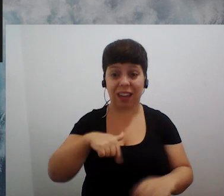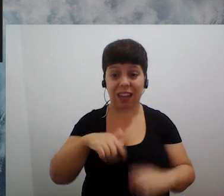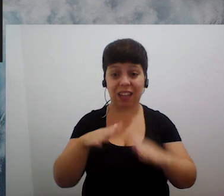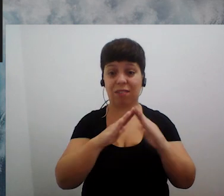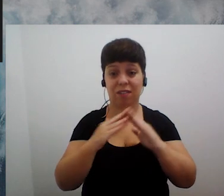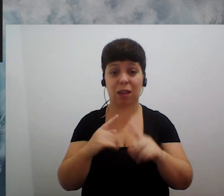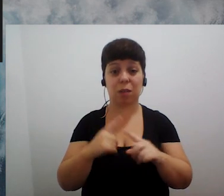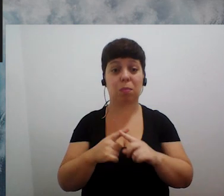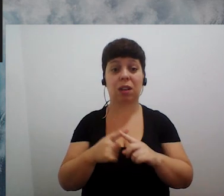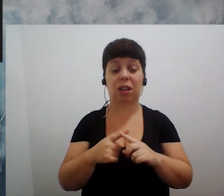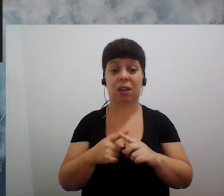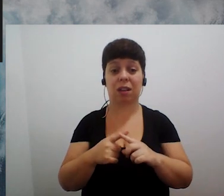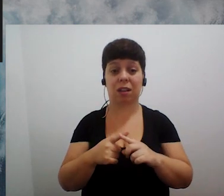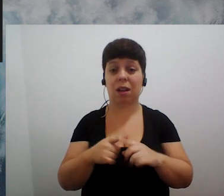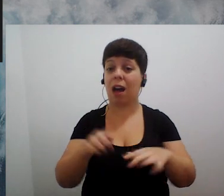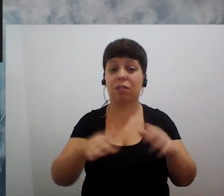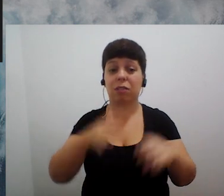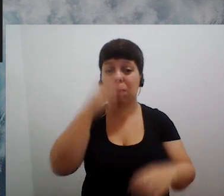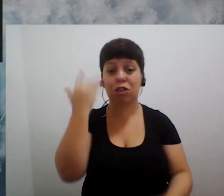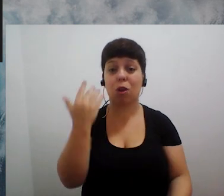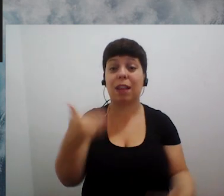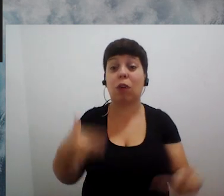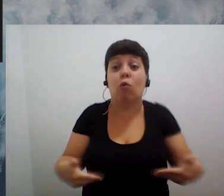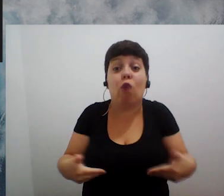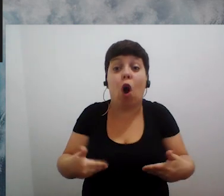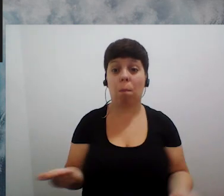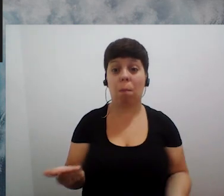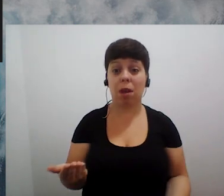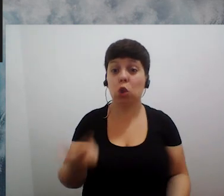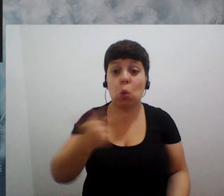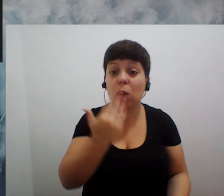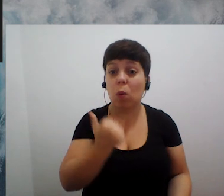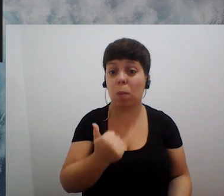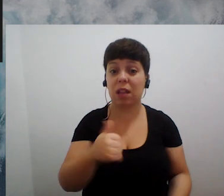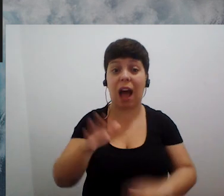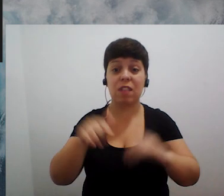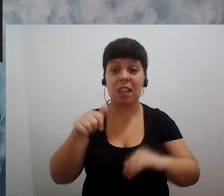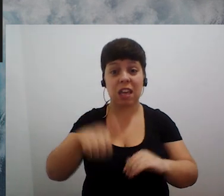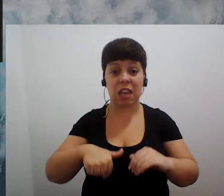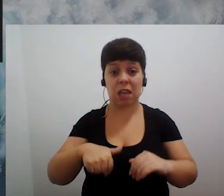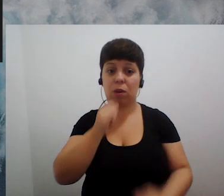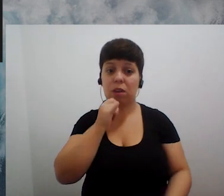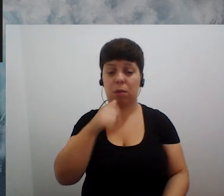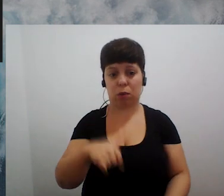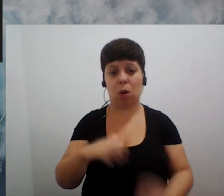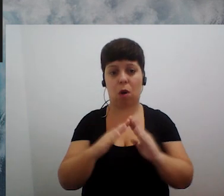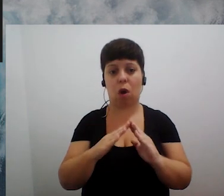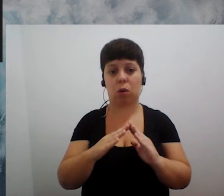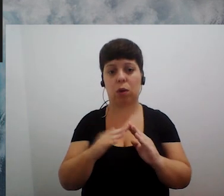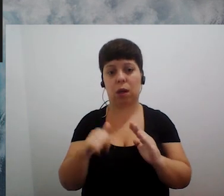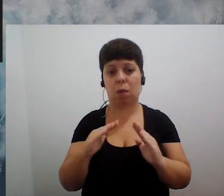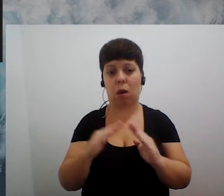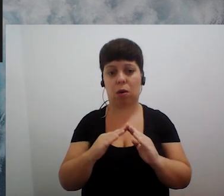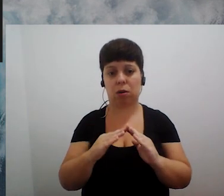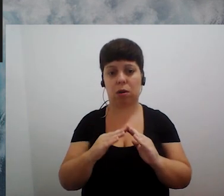da favela, porque se mal tem pessoas que não têm nem o que comer, às vezes. O cara não tem nem o teto. Tem gente aqui que